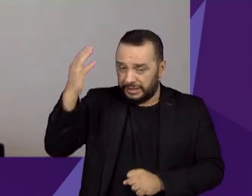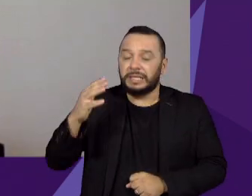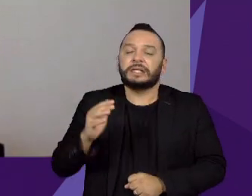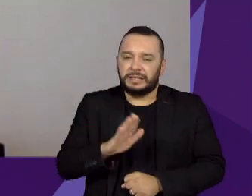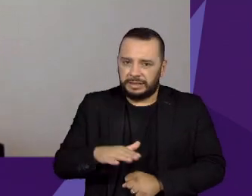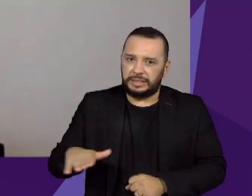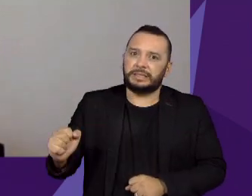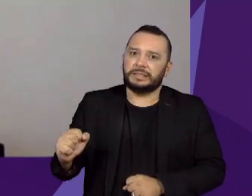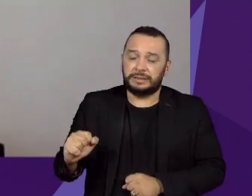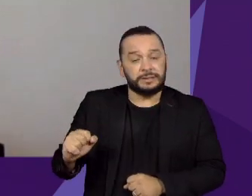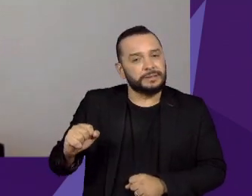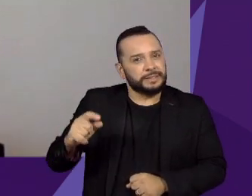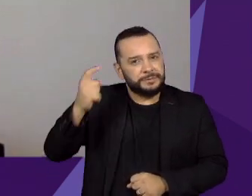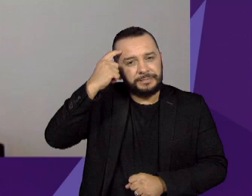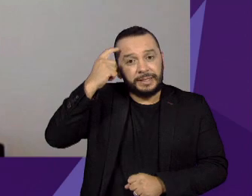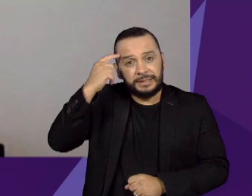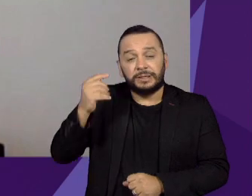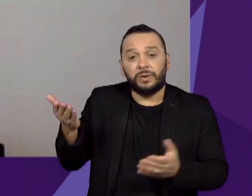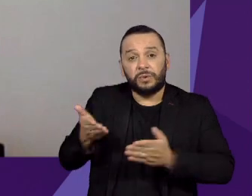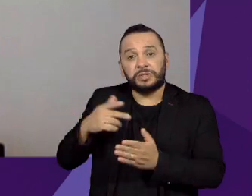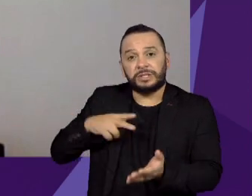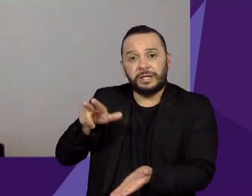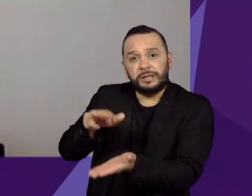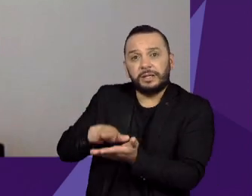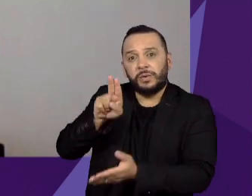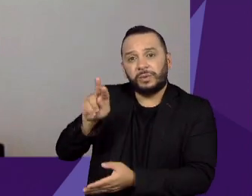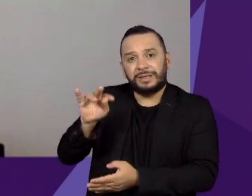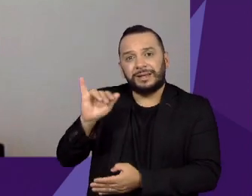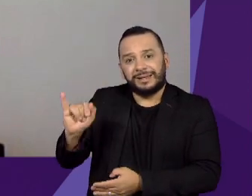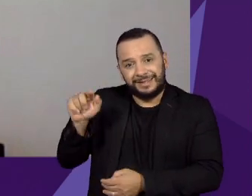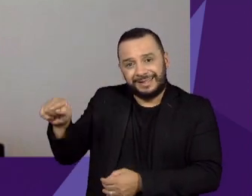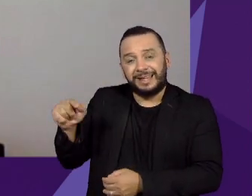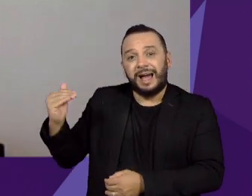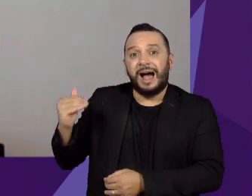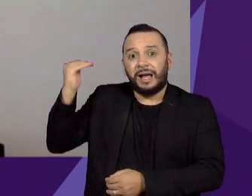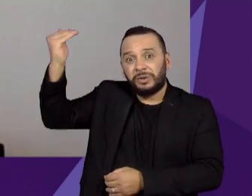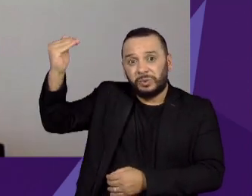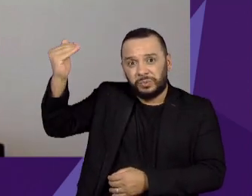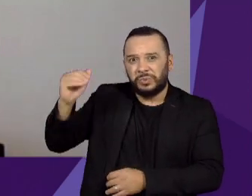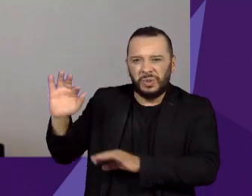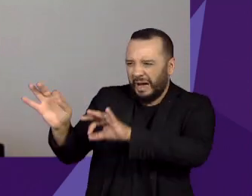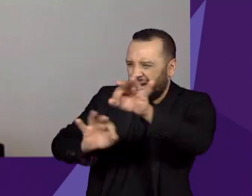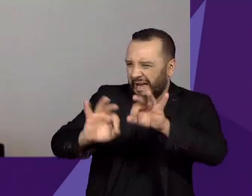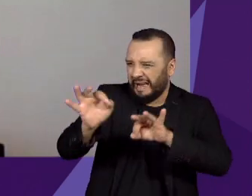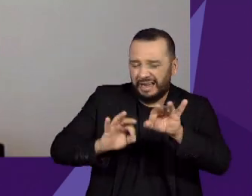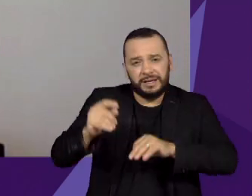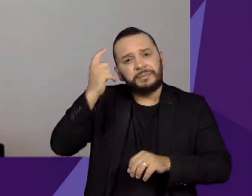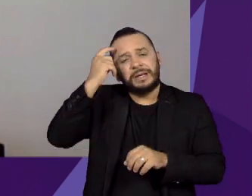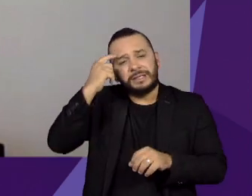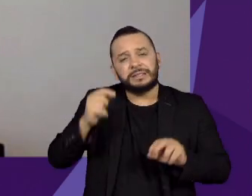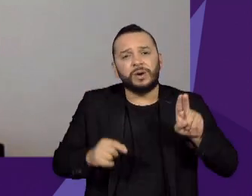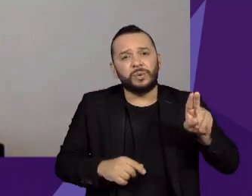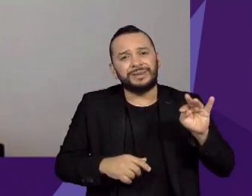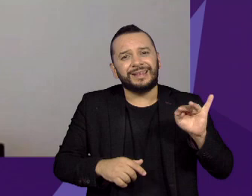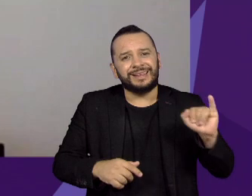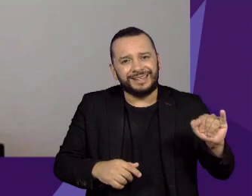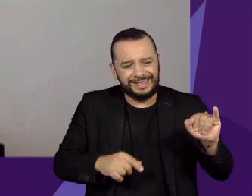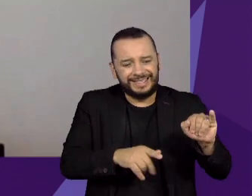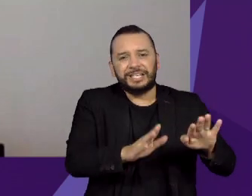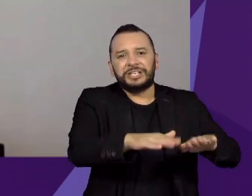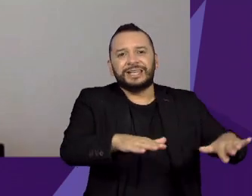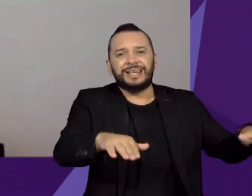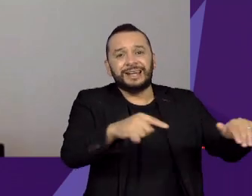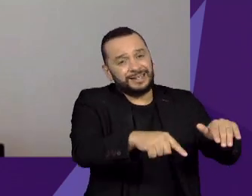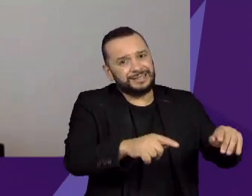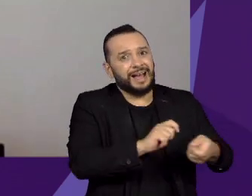que expandir, calcula a nossa dificuldade de abrir UTI para crianças, as UTIs pediátricas. Nós temos muito poucas